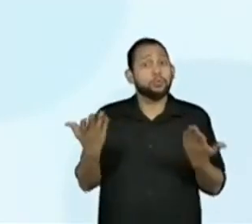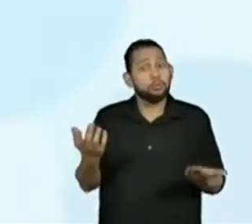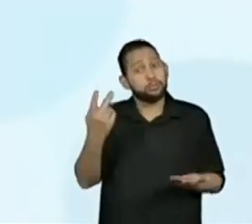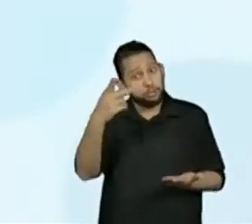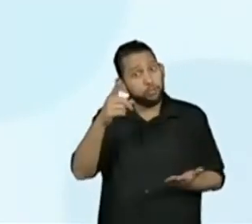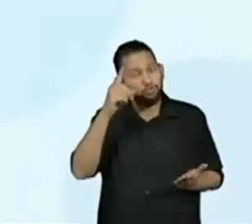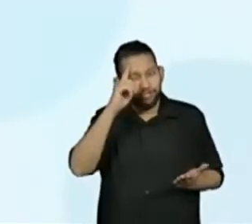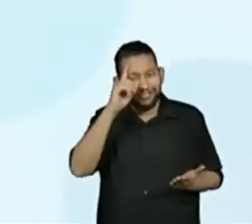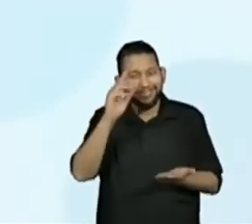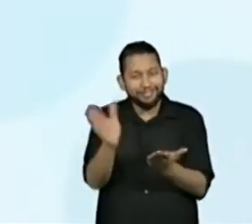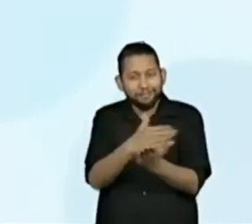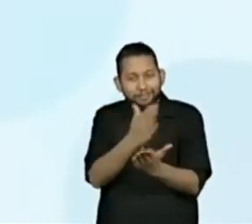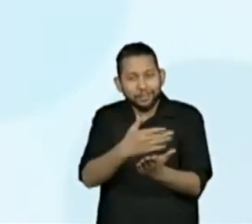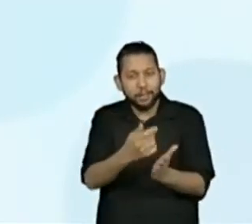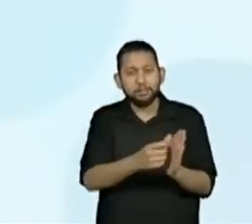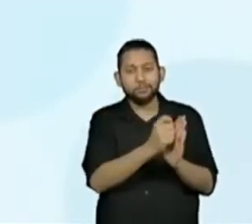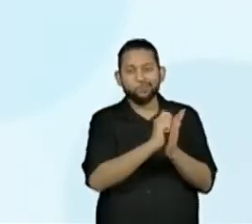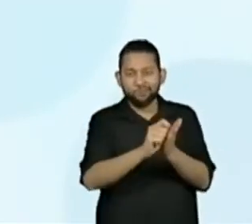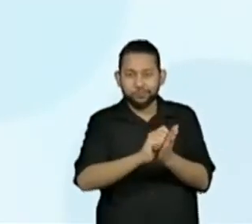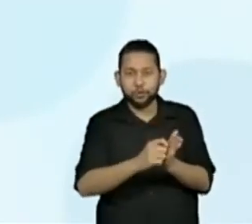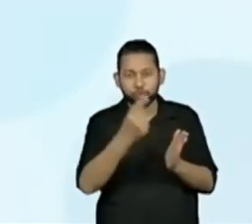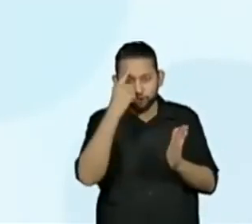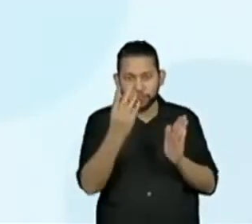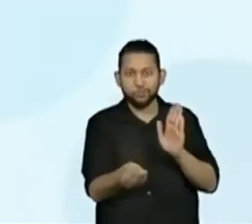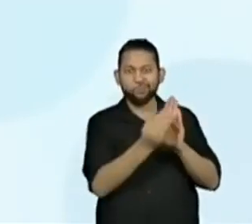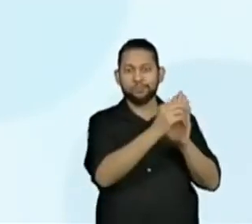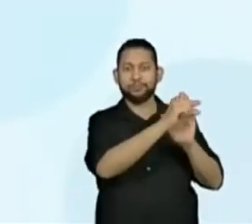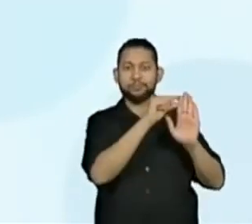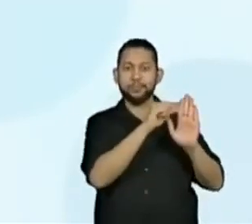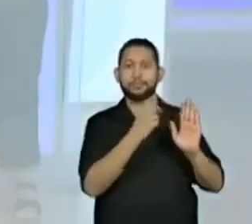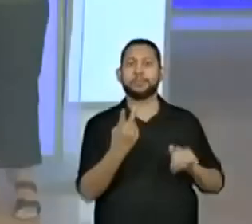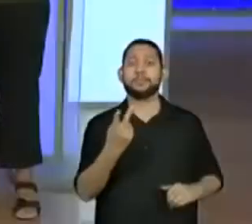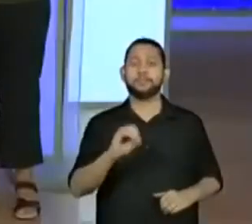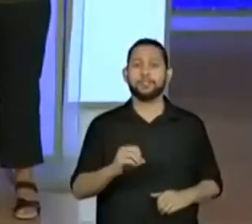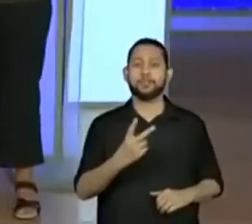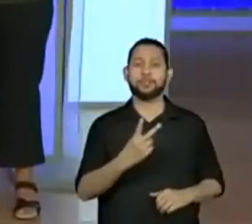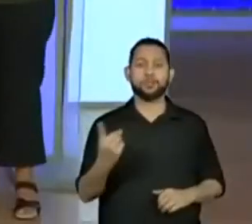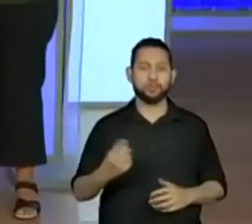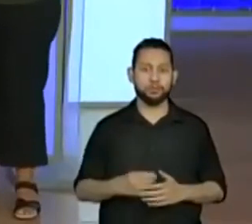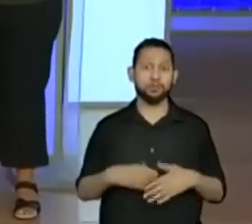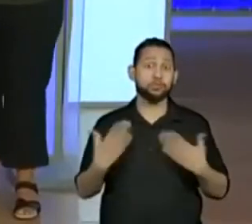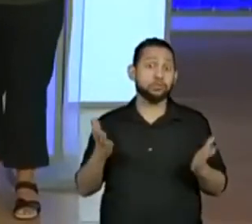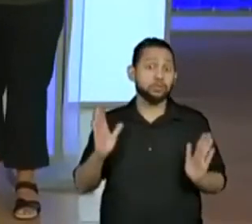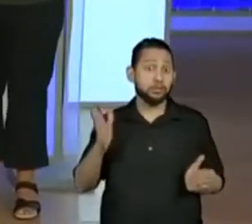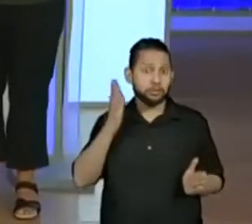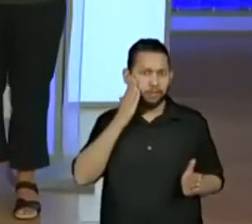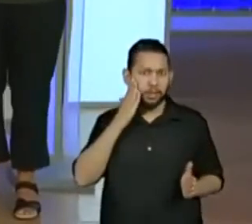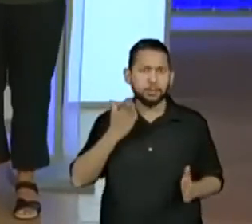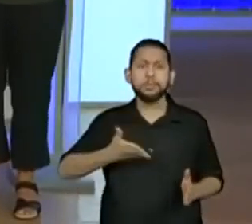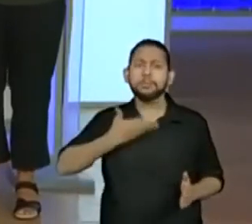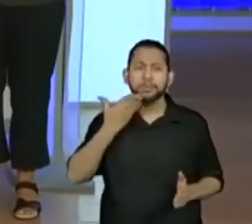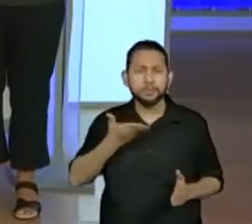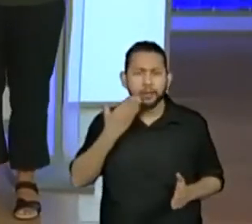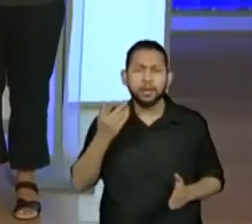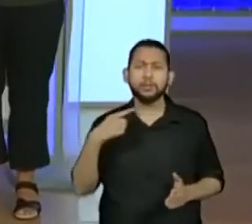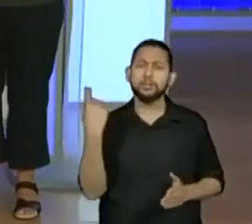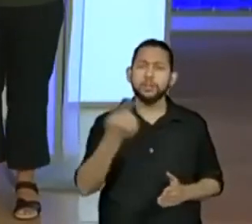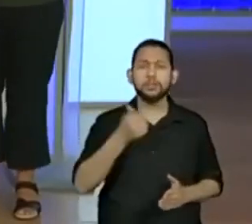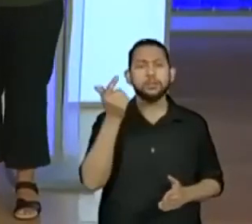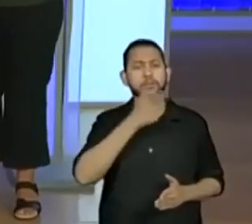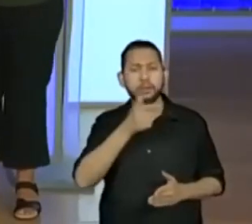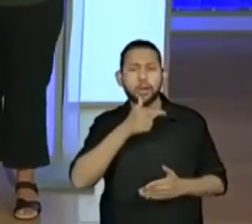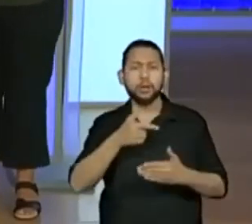nossas datas aí, não é mesmo? Então, vocês viram que fazendo relação com o que nós já sabemos, fica muito mais fácil conhecer